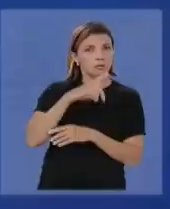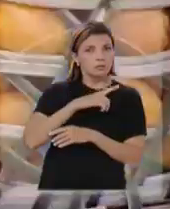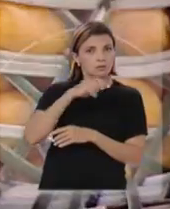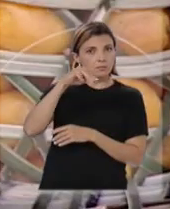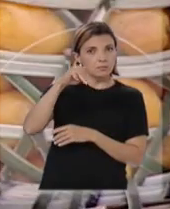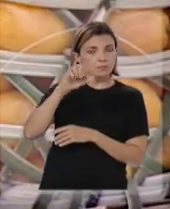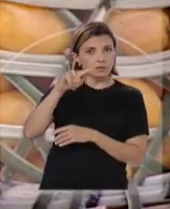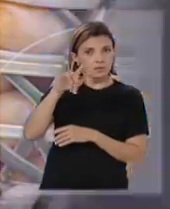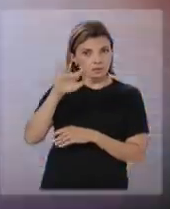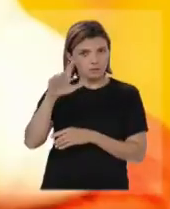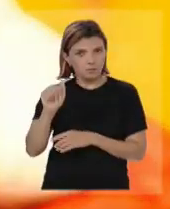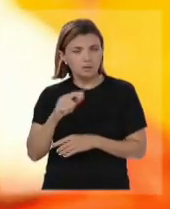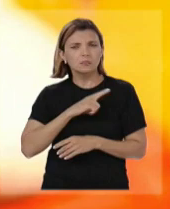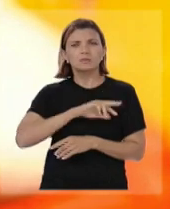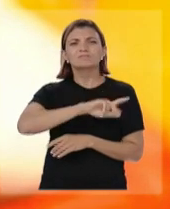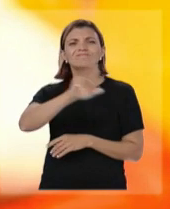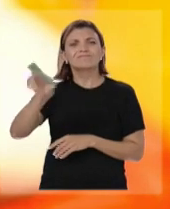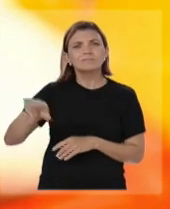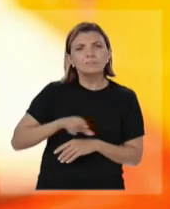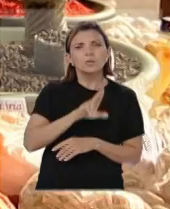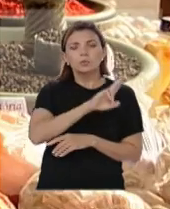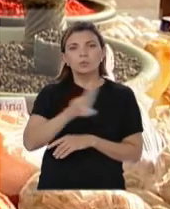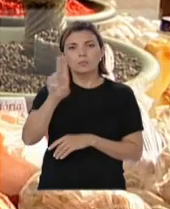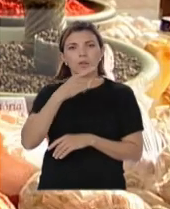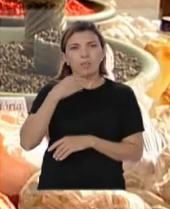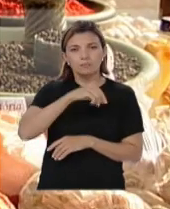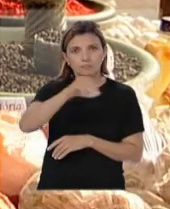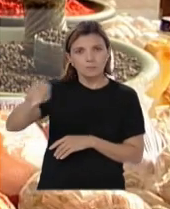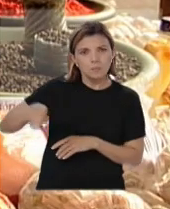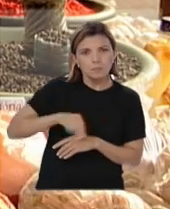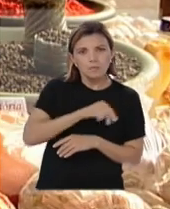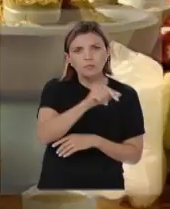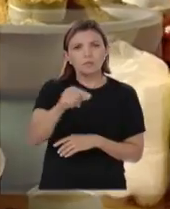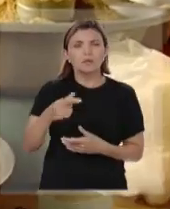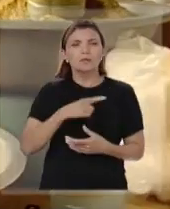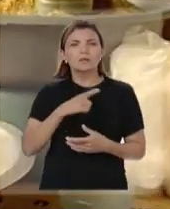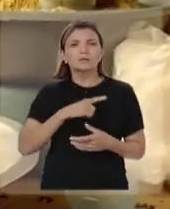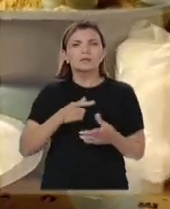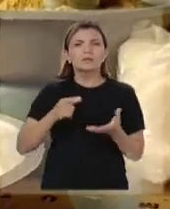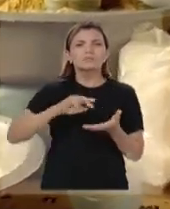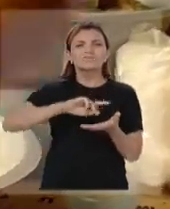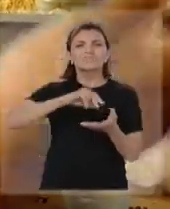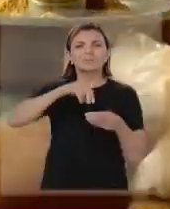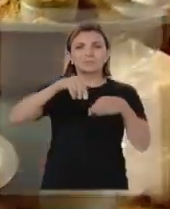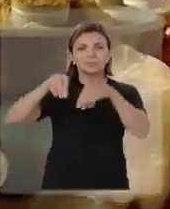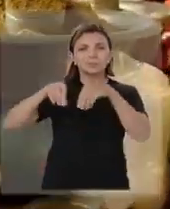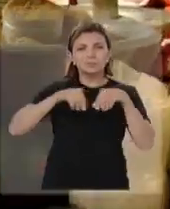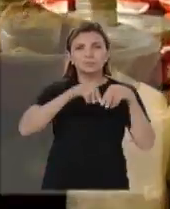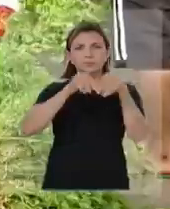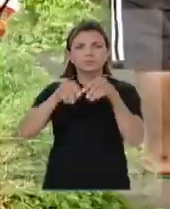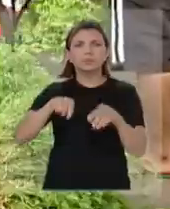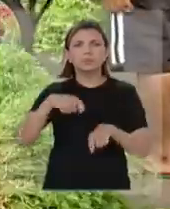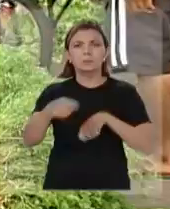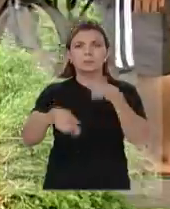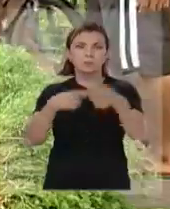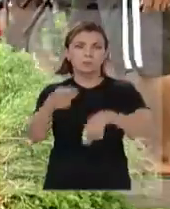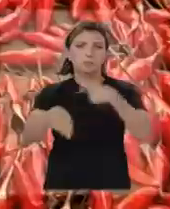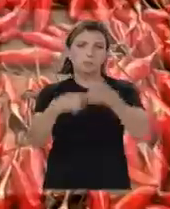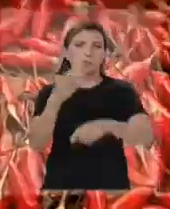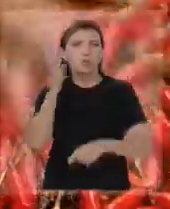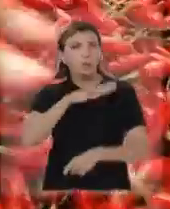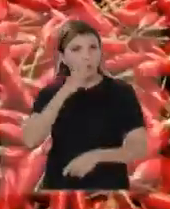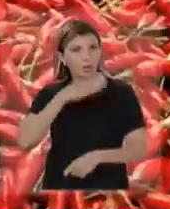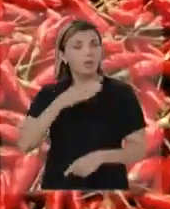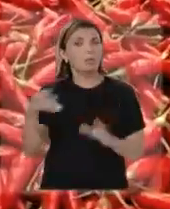buriti, mangaba. Especiarias também não faltam: tucupi, coentro, açafrão, alfavaca